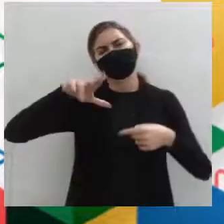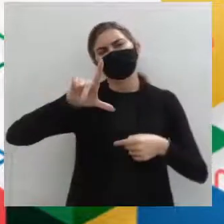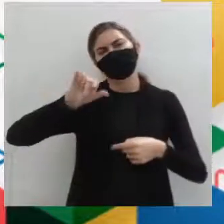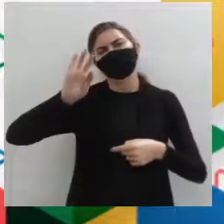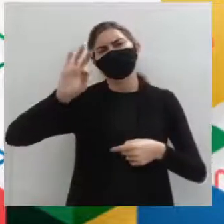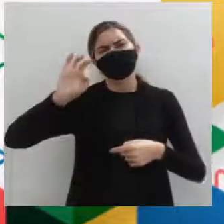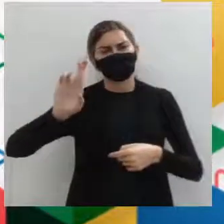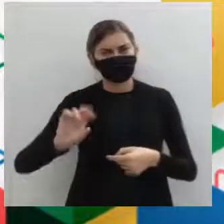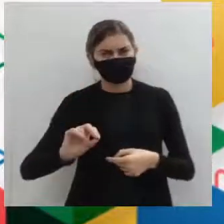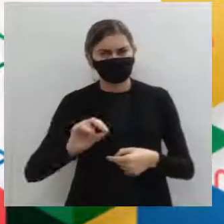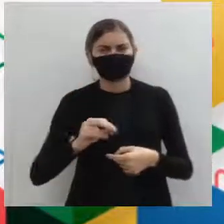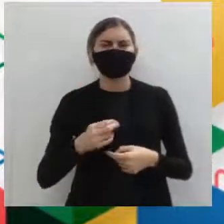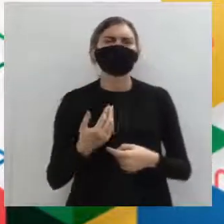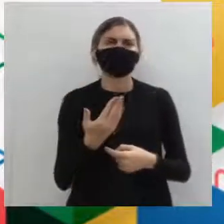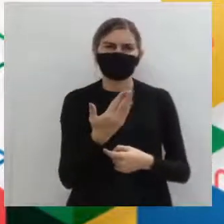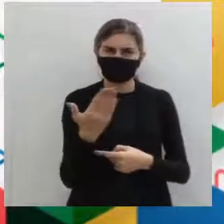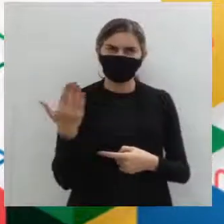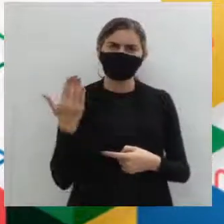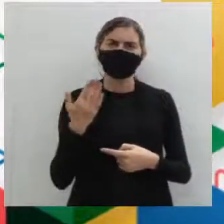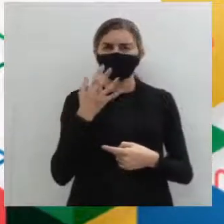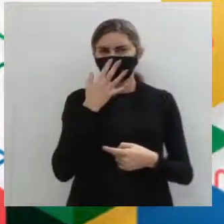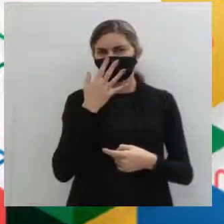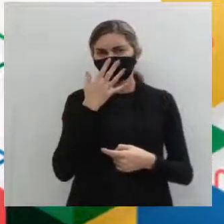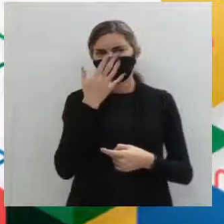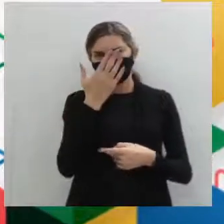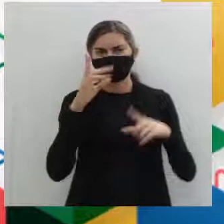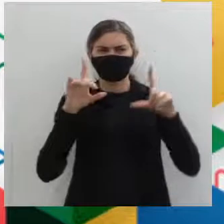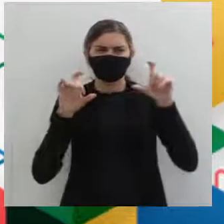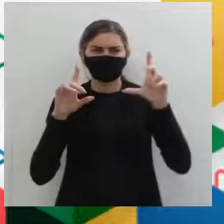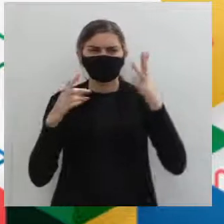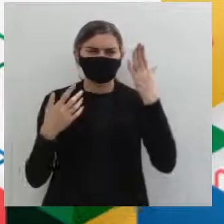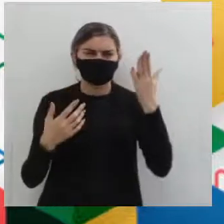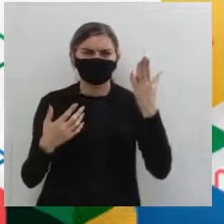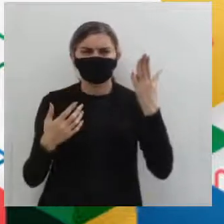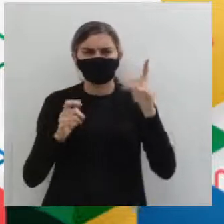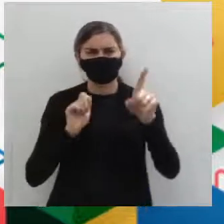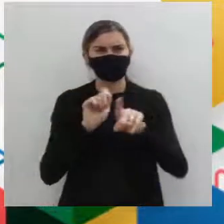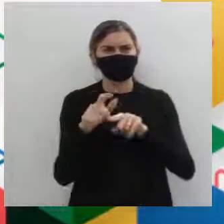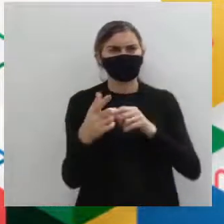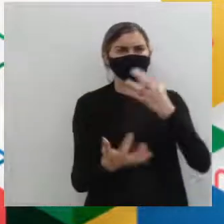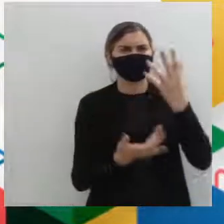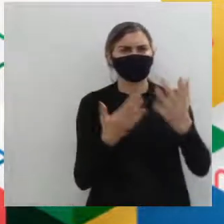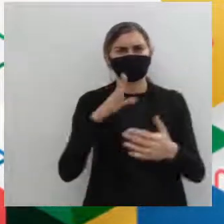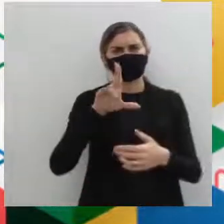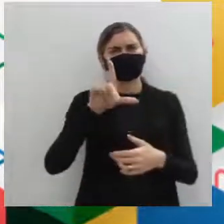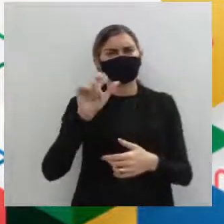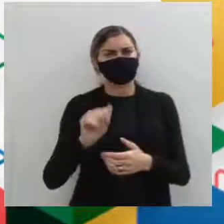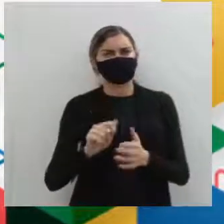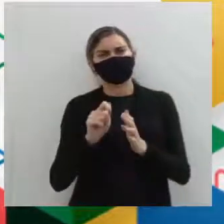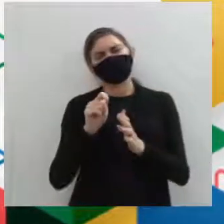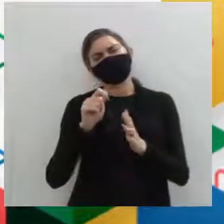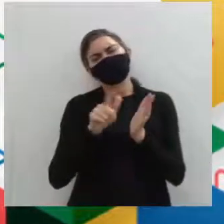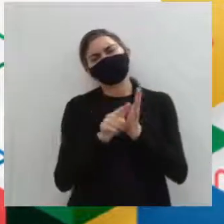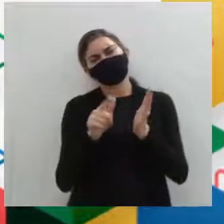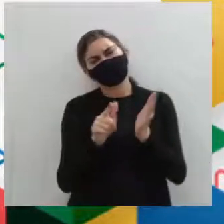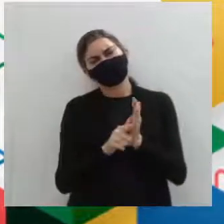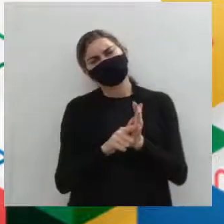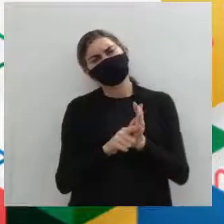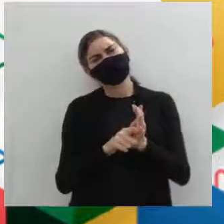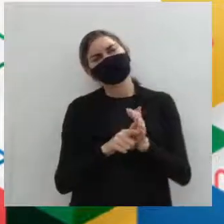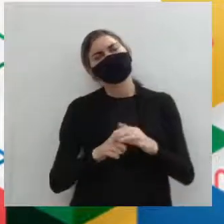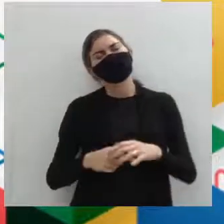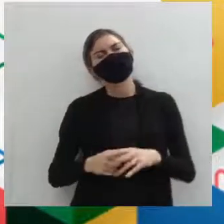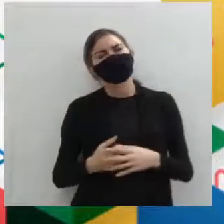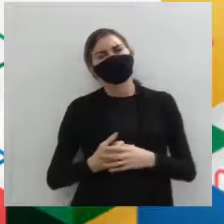Lutero. Tá bem? Então, observe aí na imagem a queima da bula papal por Martinho